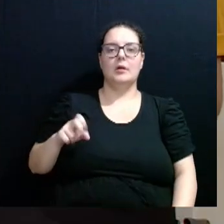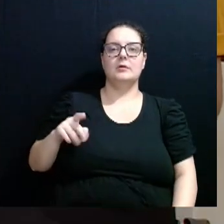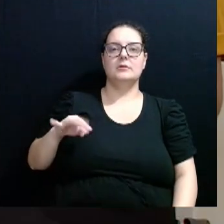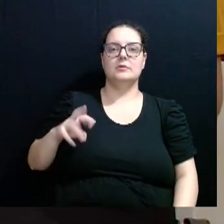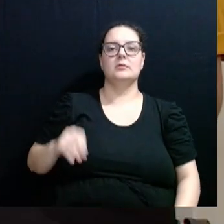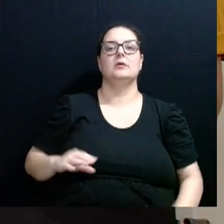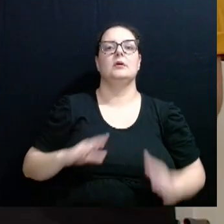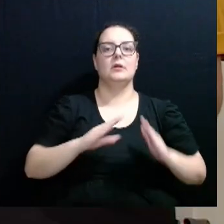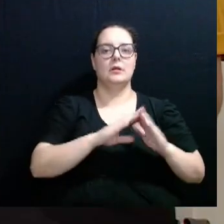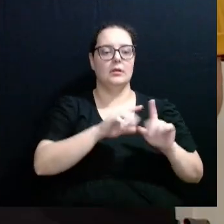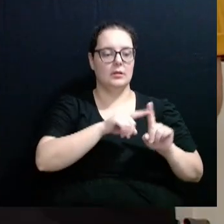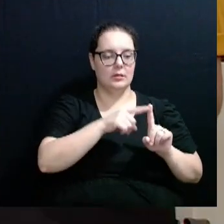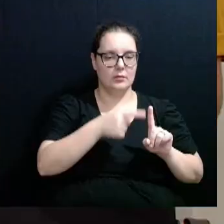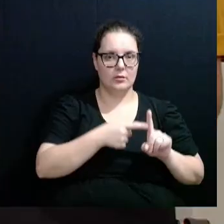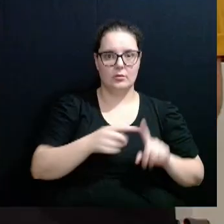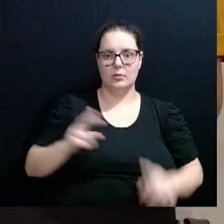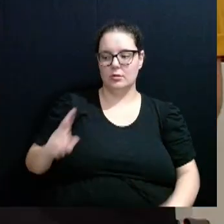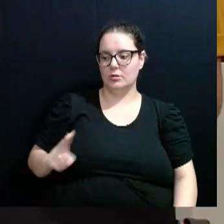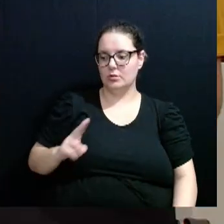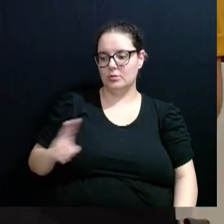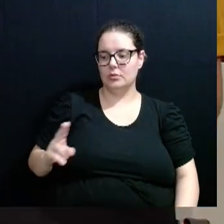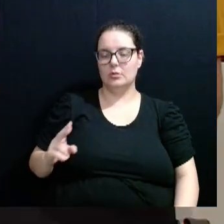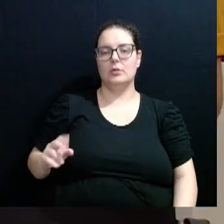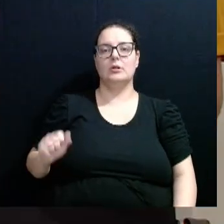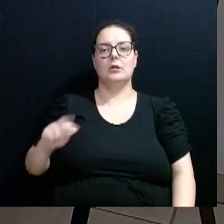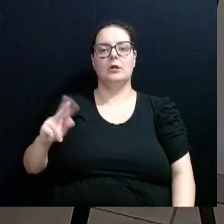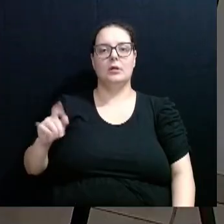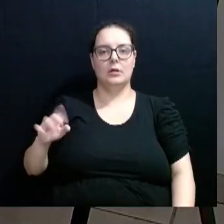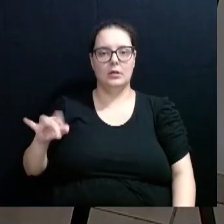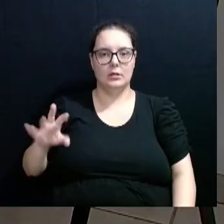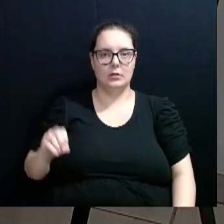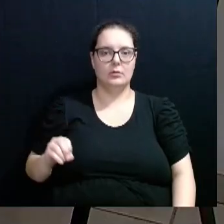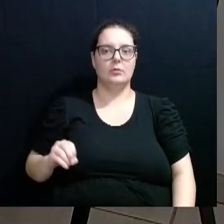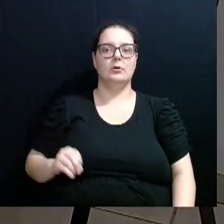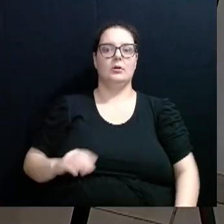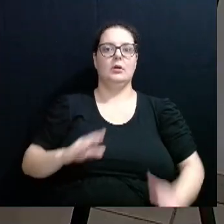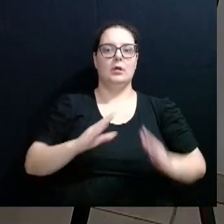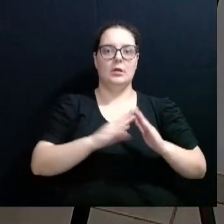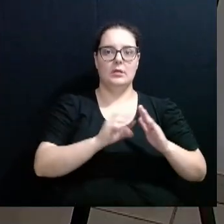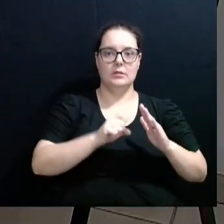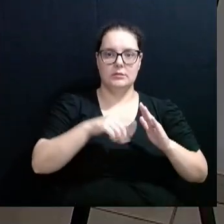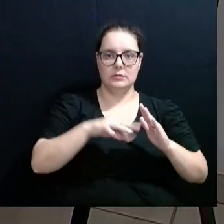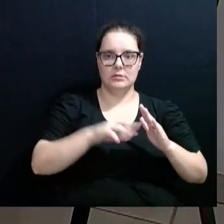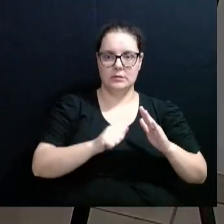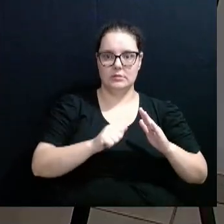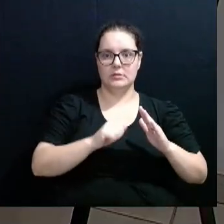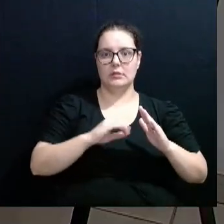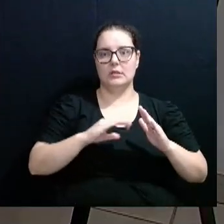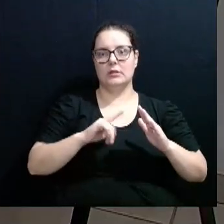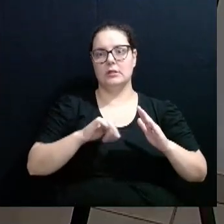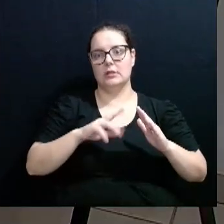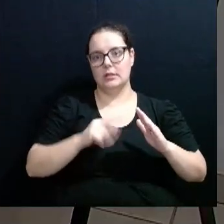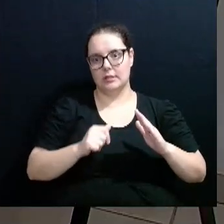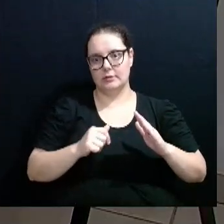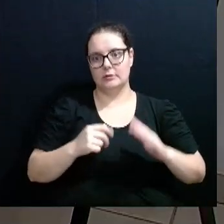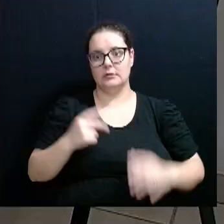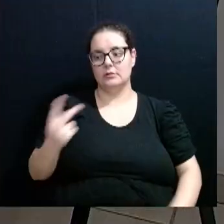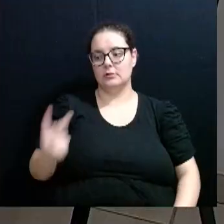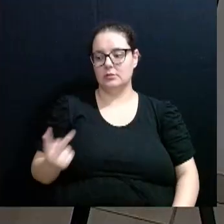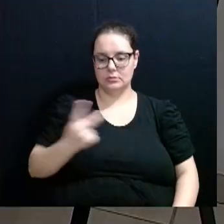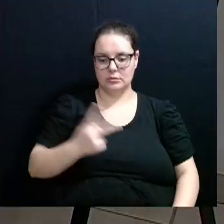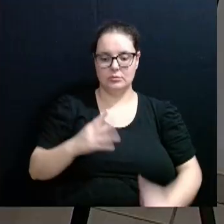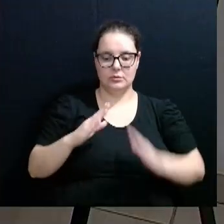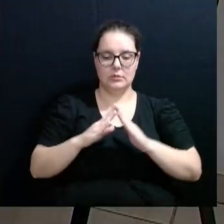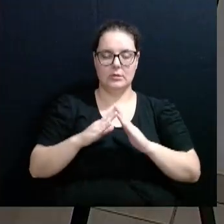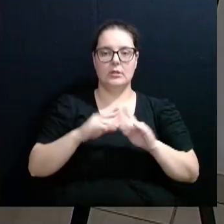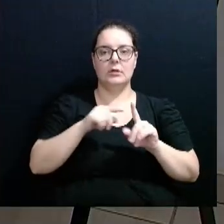do Instituto Padre Haroldo, e com a Casa Santa Clara, do Caritas. Sim. Então, são 2 casas de gestantes.